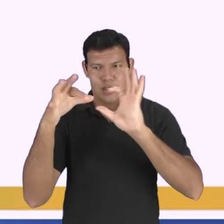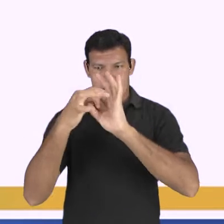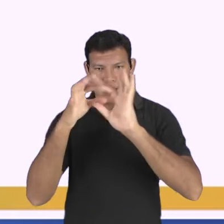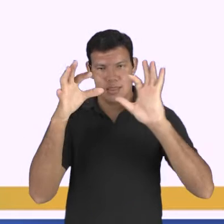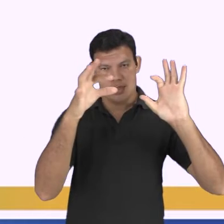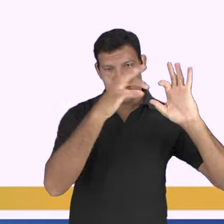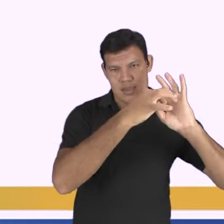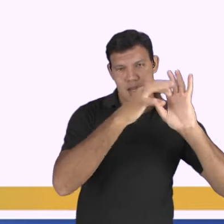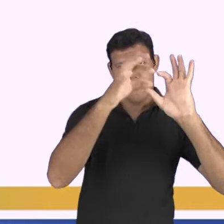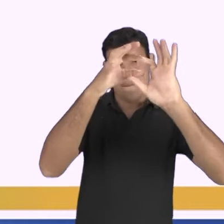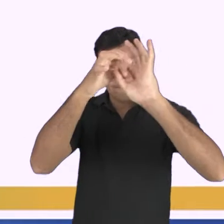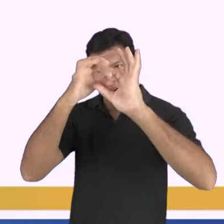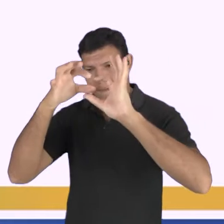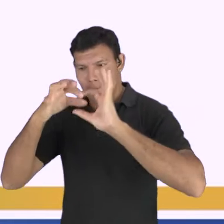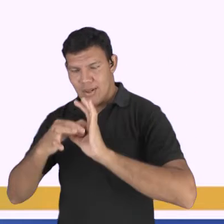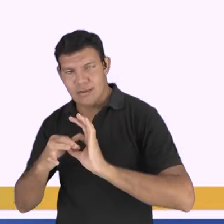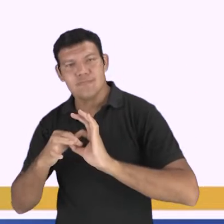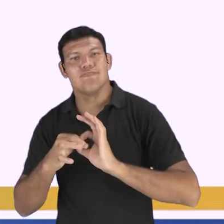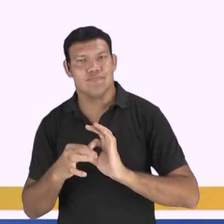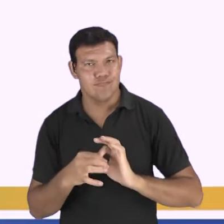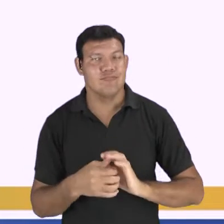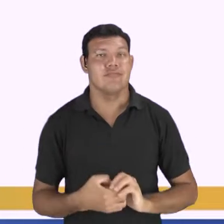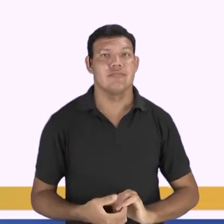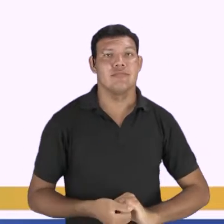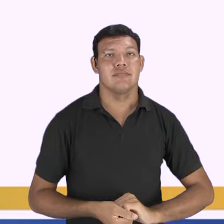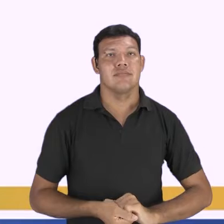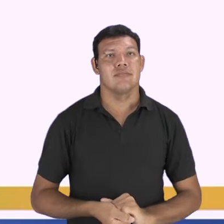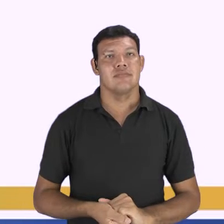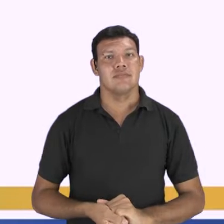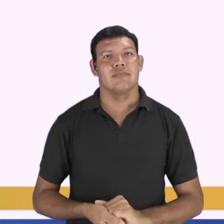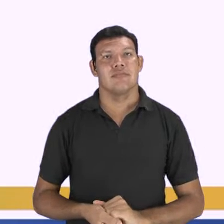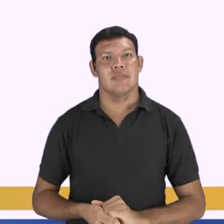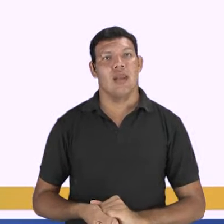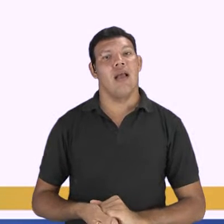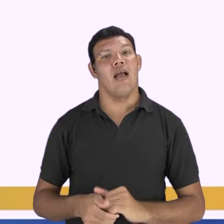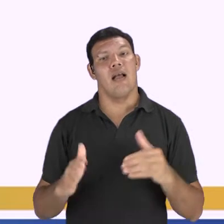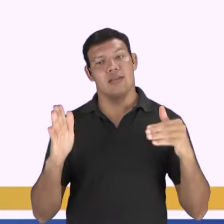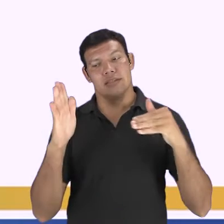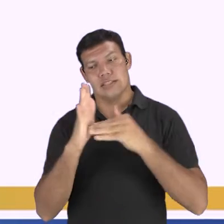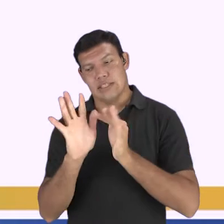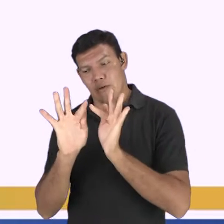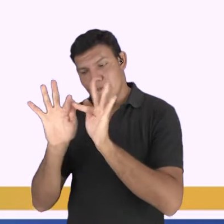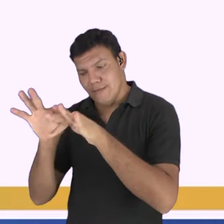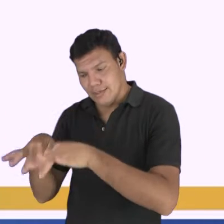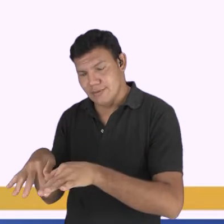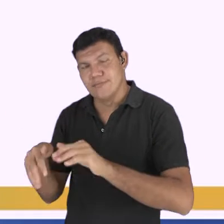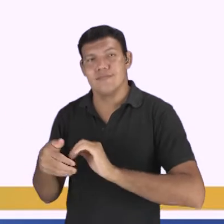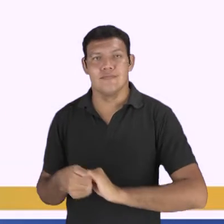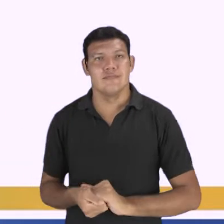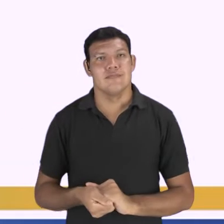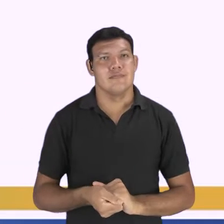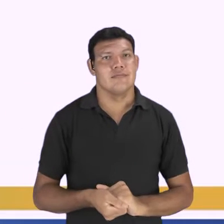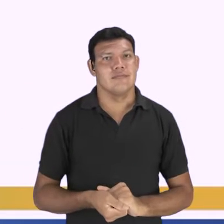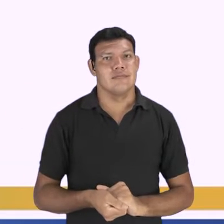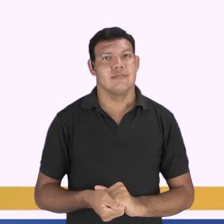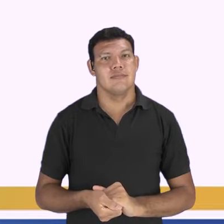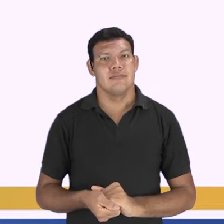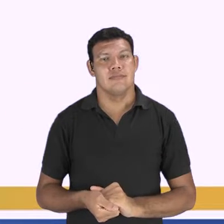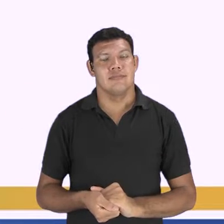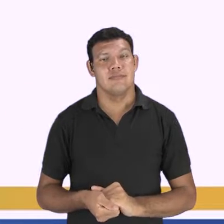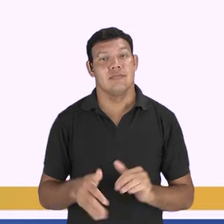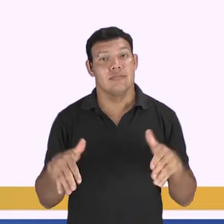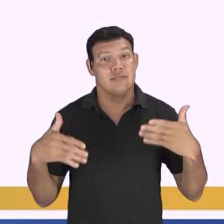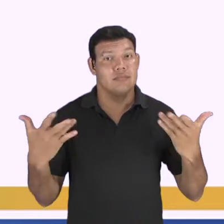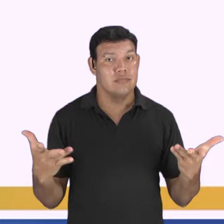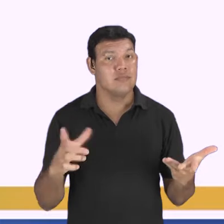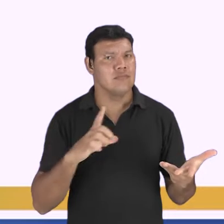somam uma a uma, certo? Que vai chegar ali naquela mesma conclusão. Então para isso,